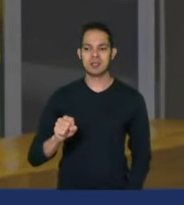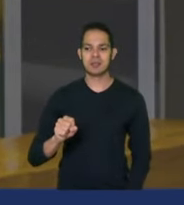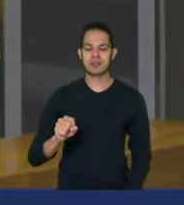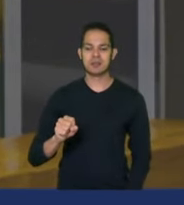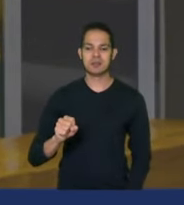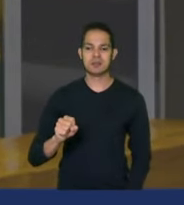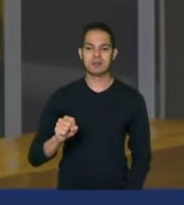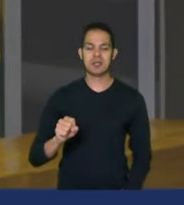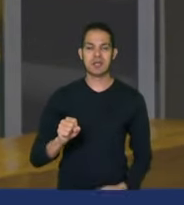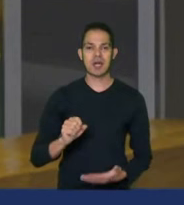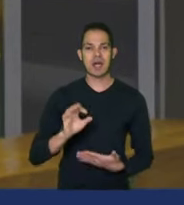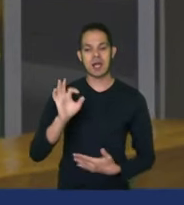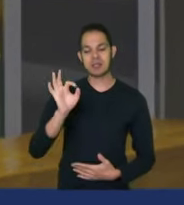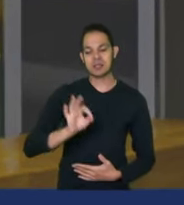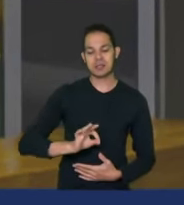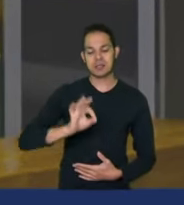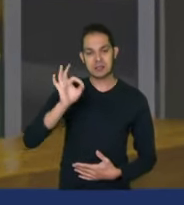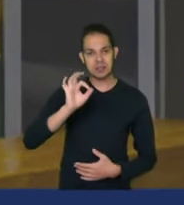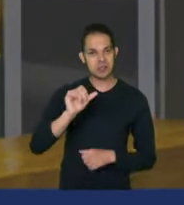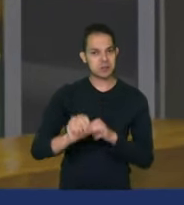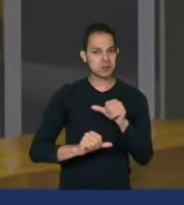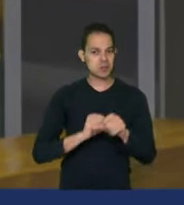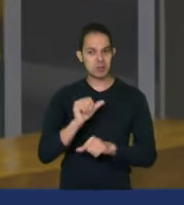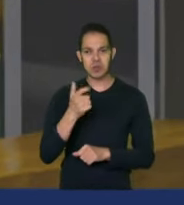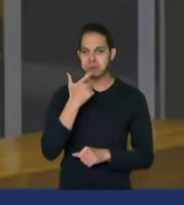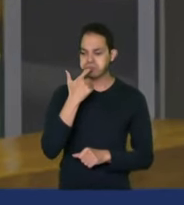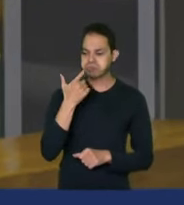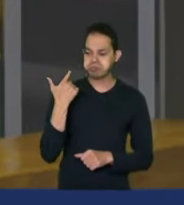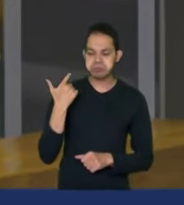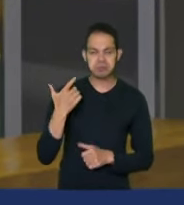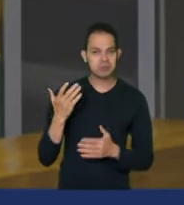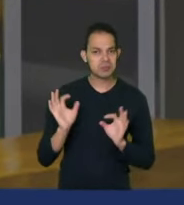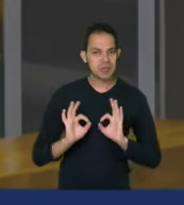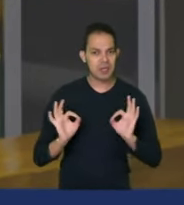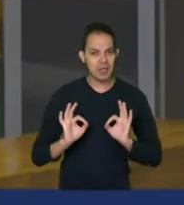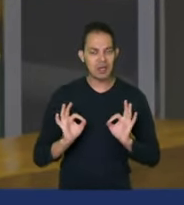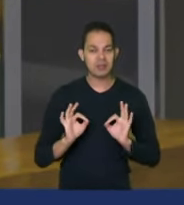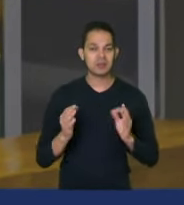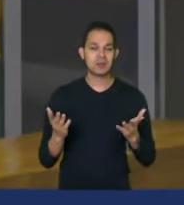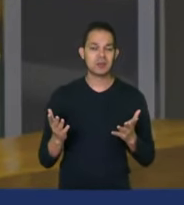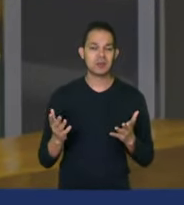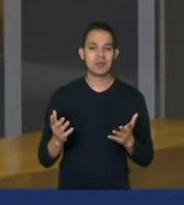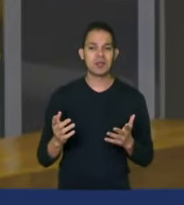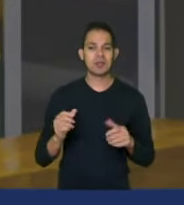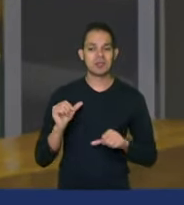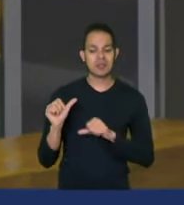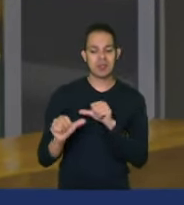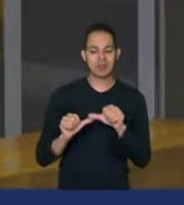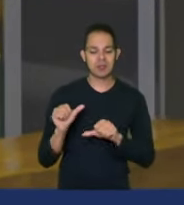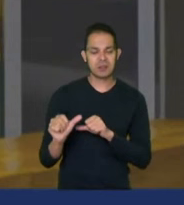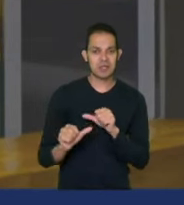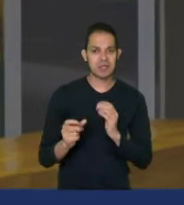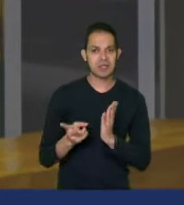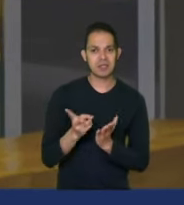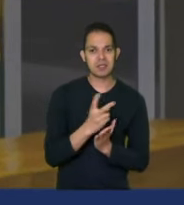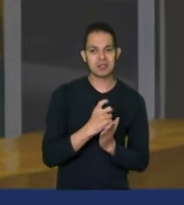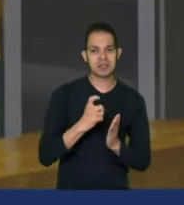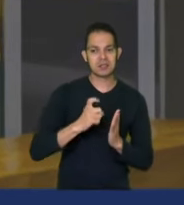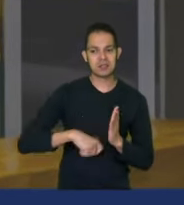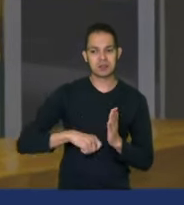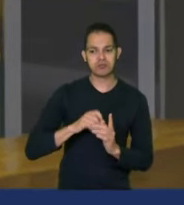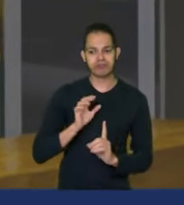cujas alíquotas não foram modificadas recentemente, então dificilmente essas alterações de tributos vão ter o